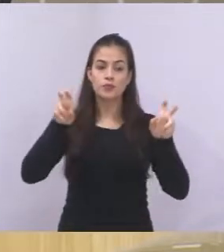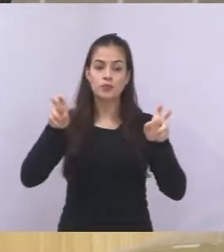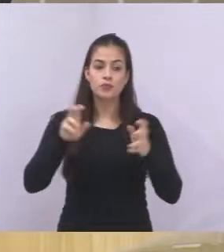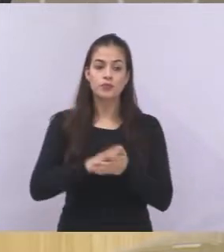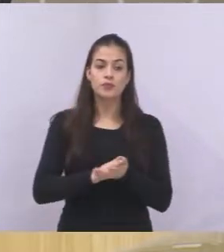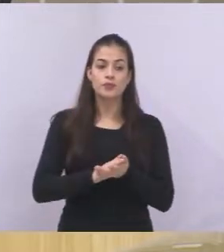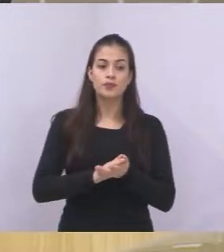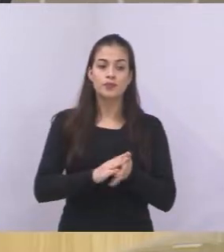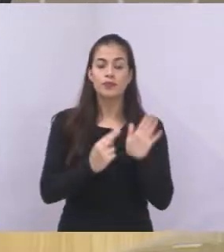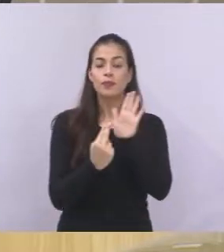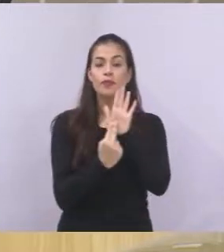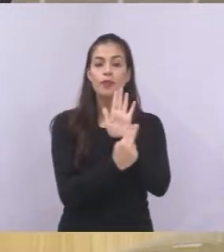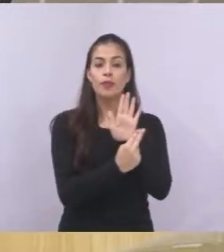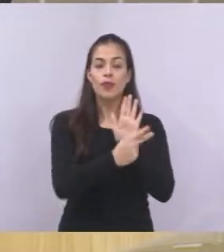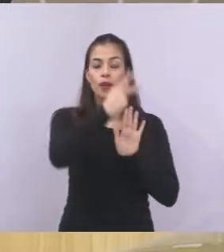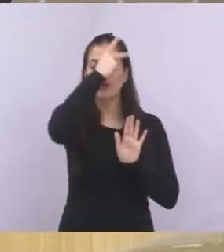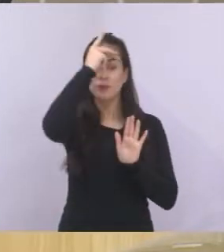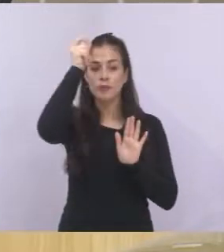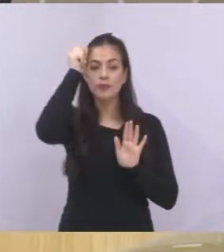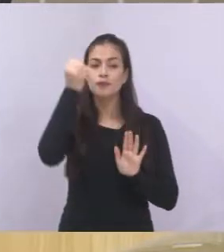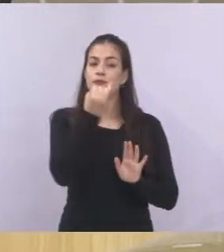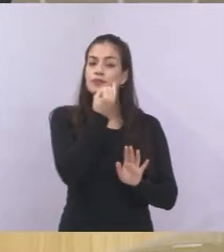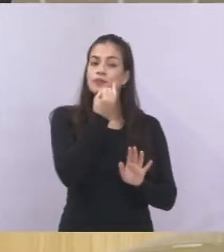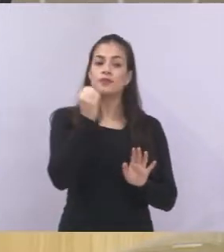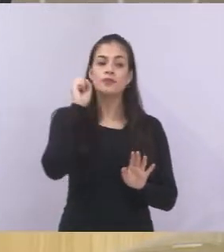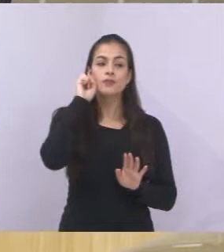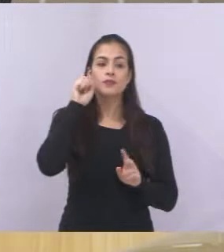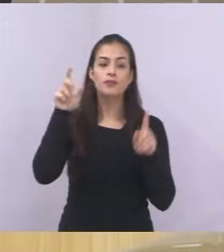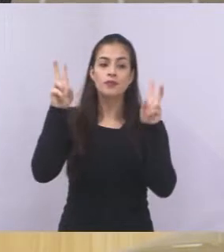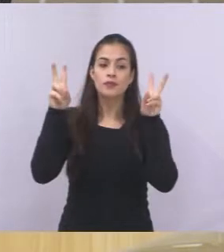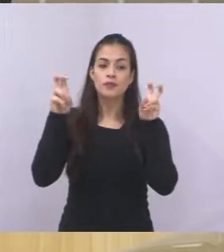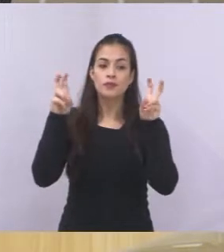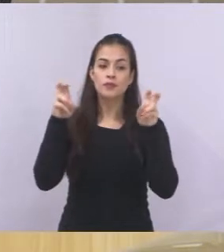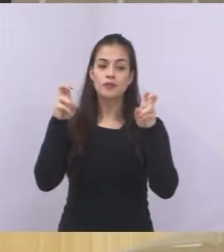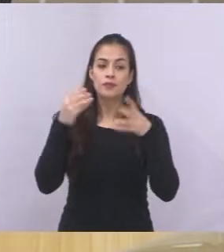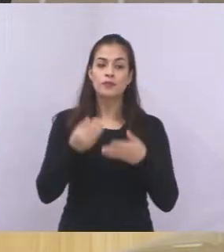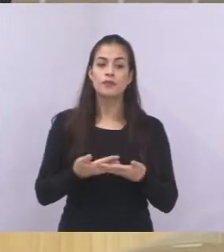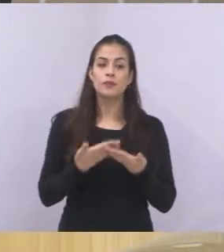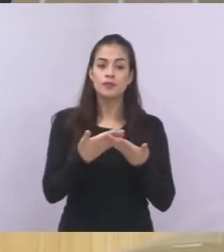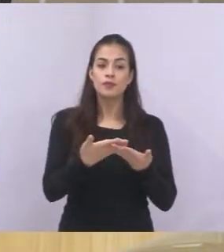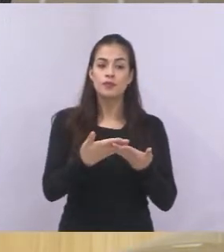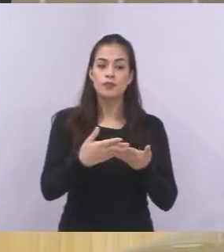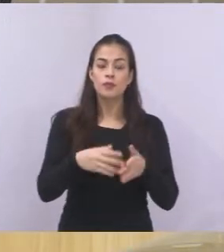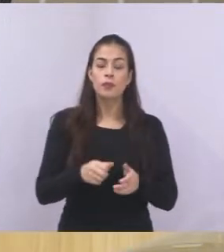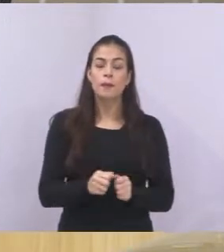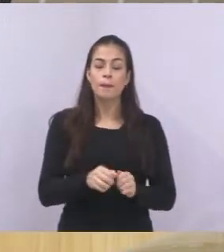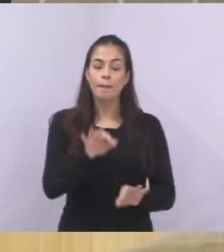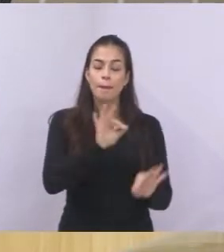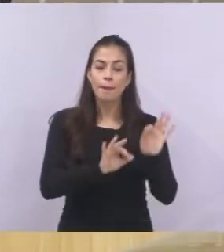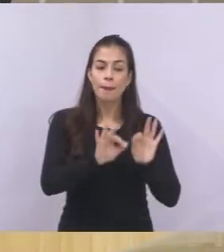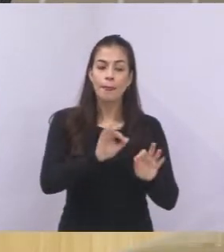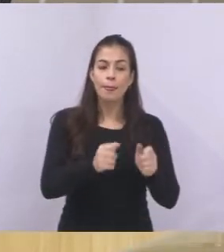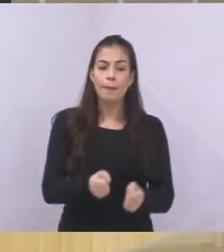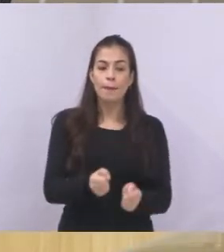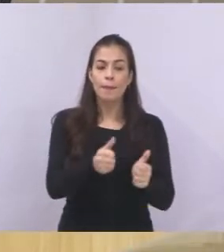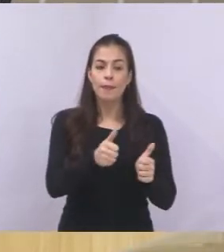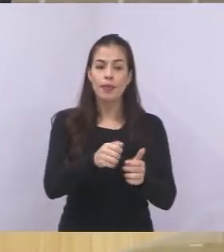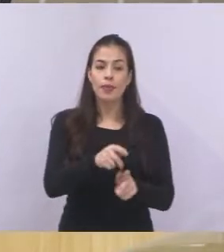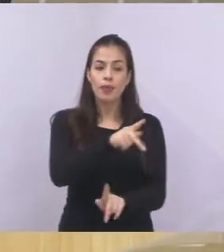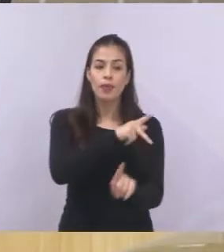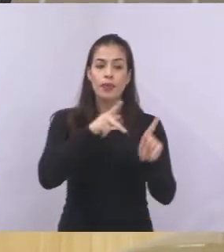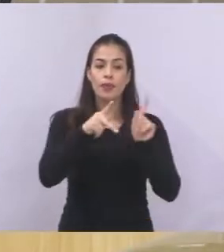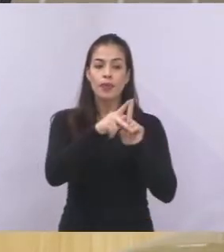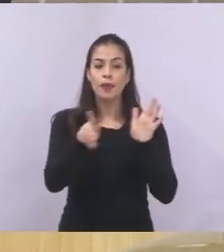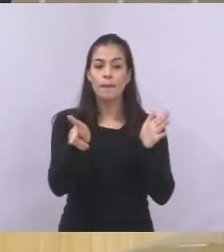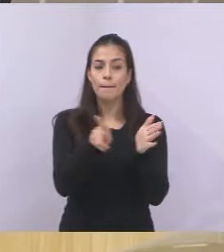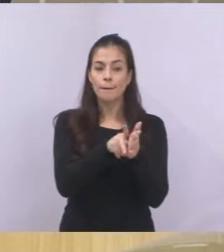Municipal Isaías José Santana. Assunto: dispõe sobre o plano de benefício do regime próprio de previdência social,